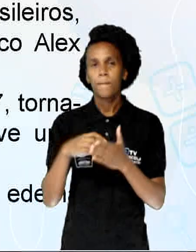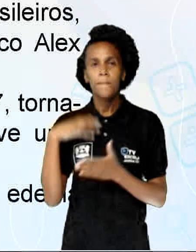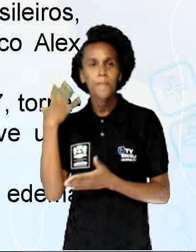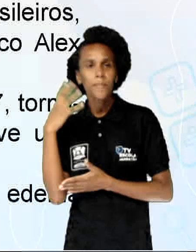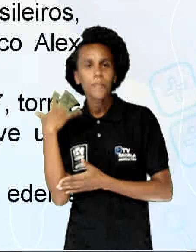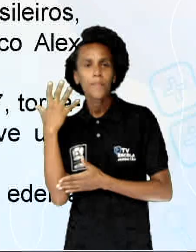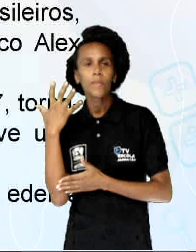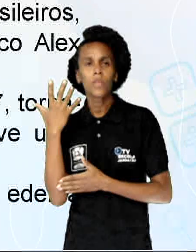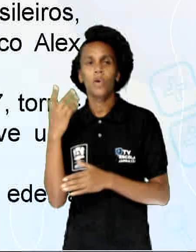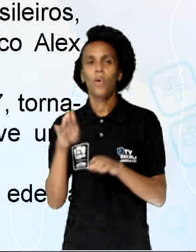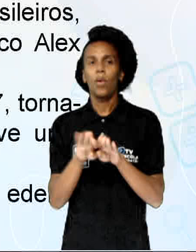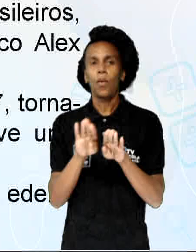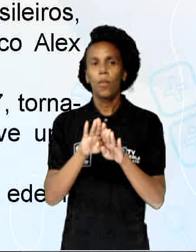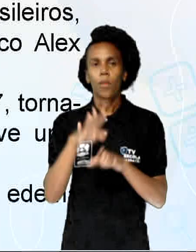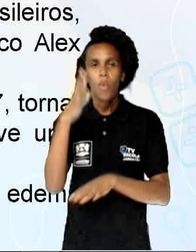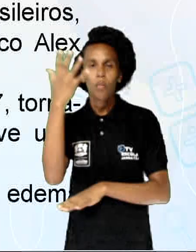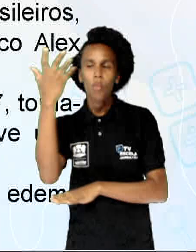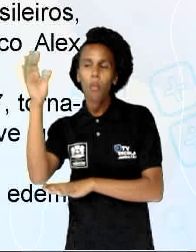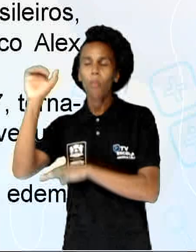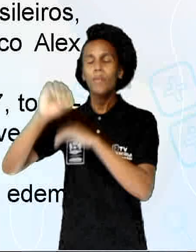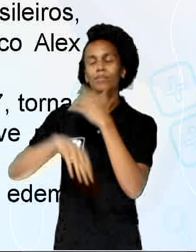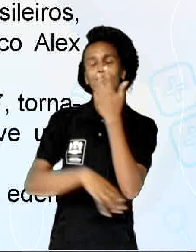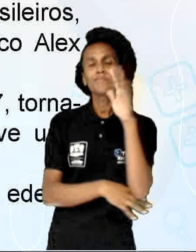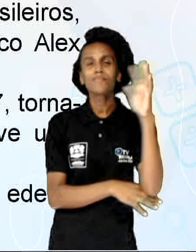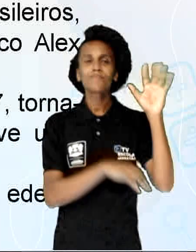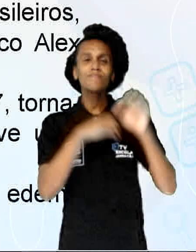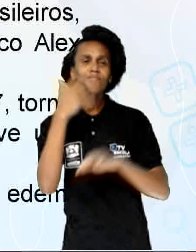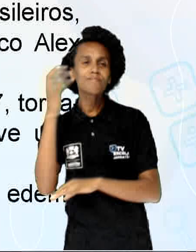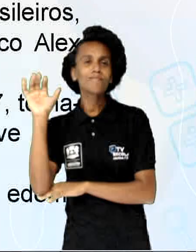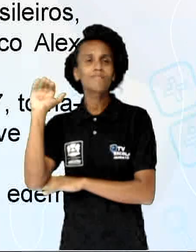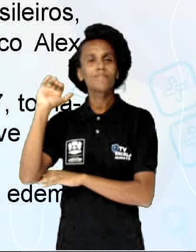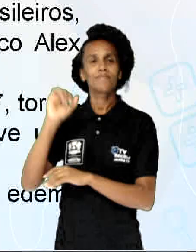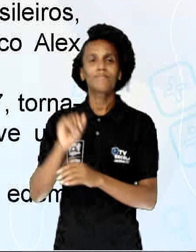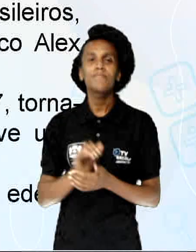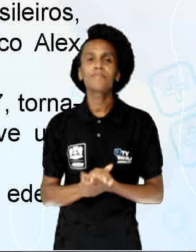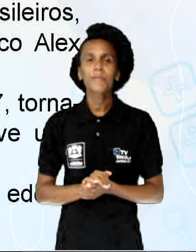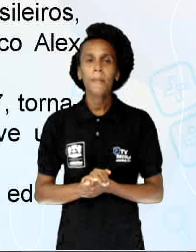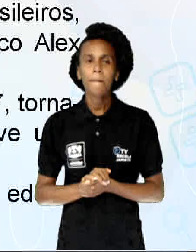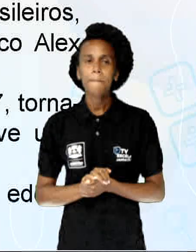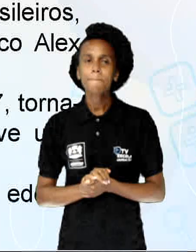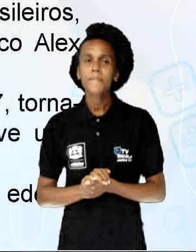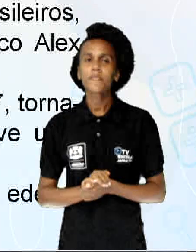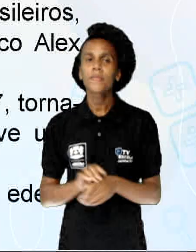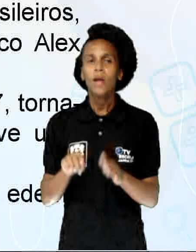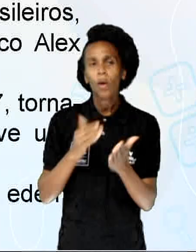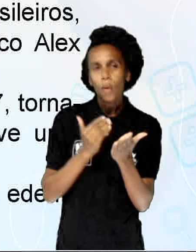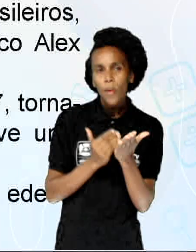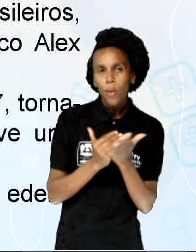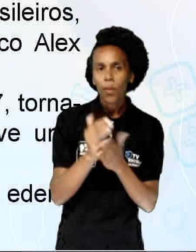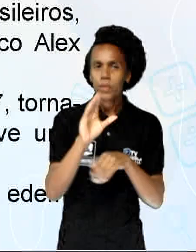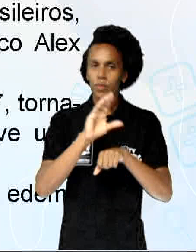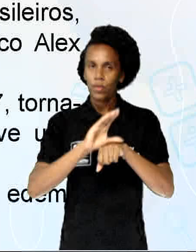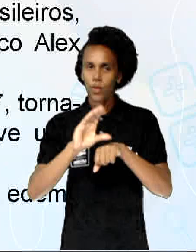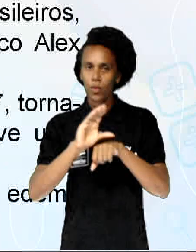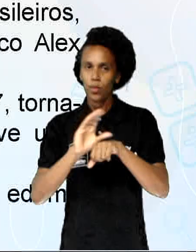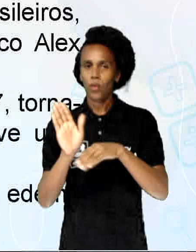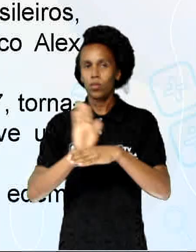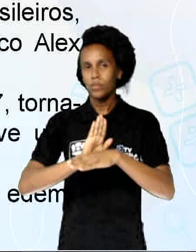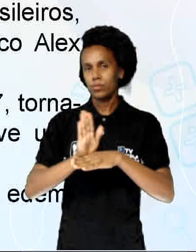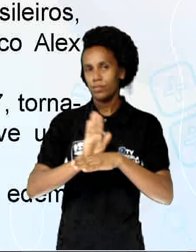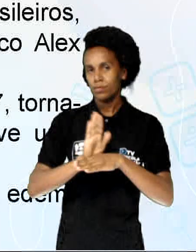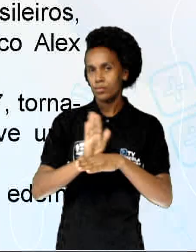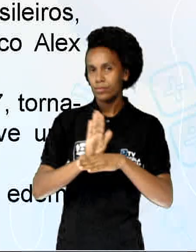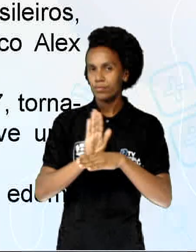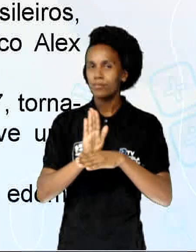Alex. E em um curso de cinema que decide fazer em 1947, torna-se amigo pessoal de